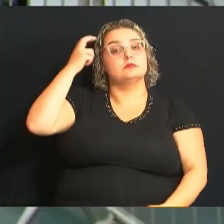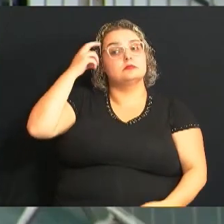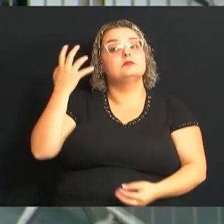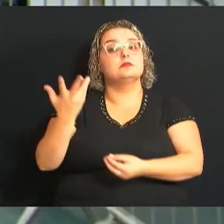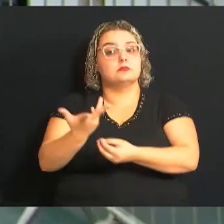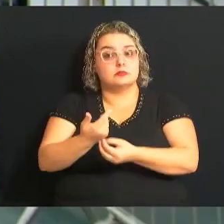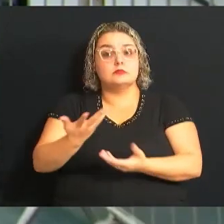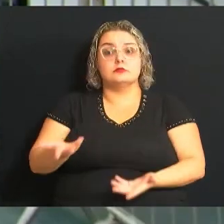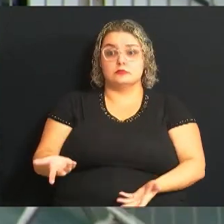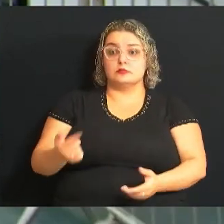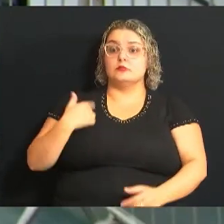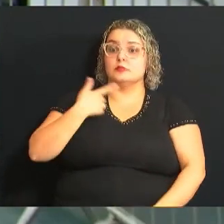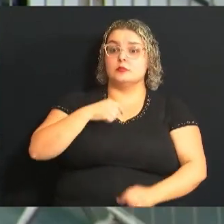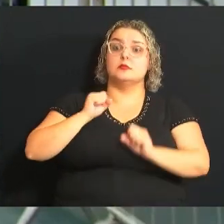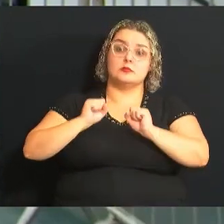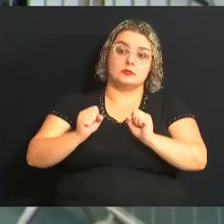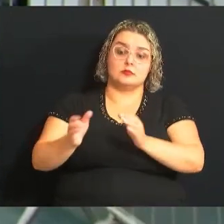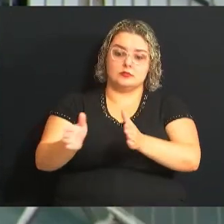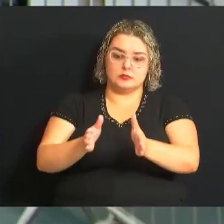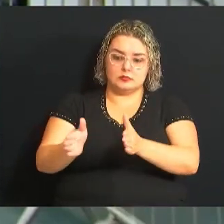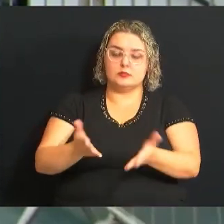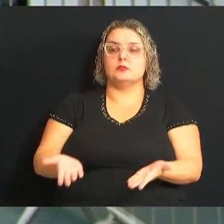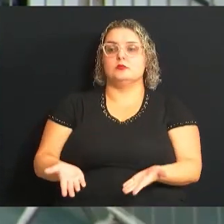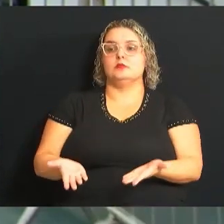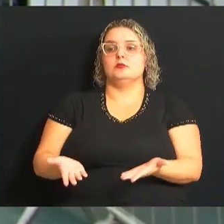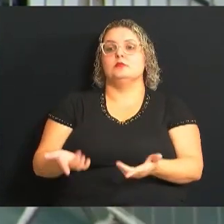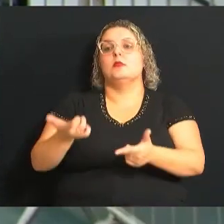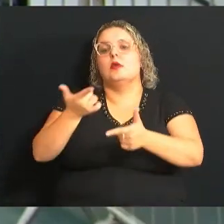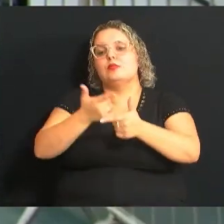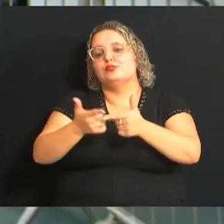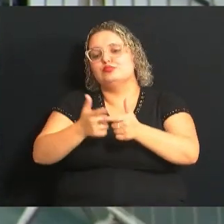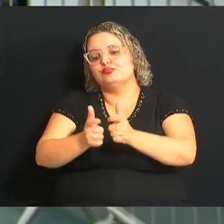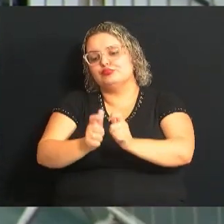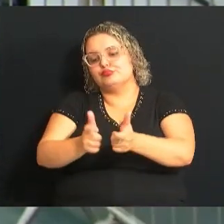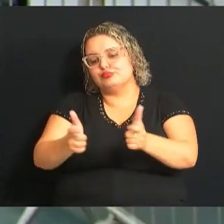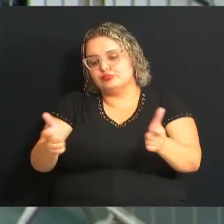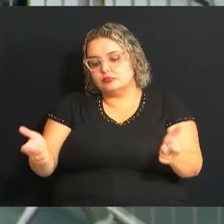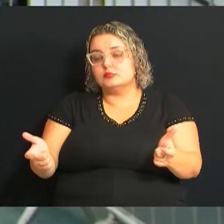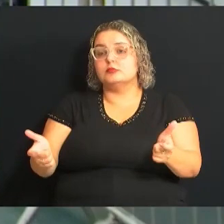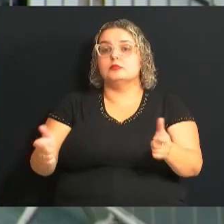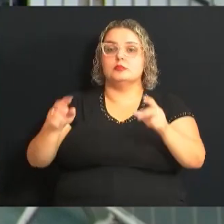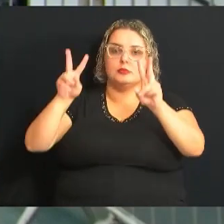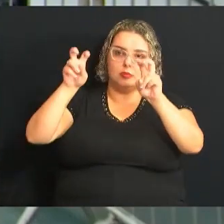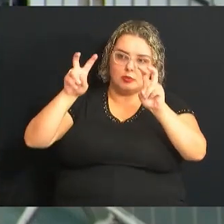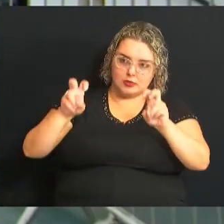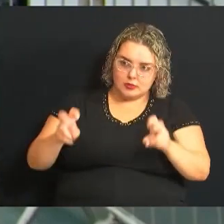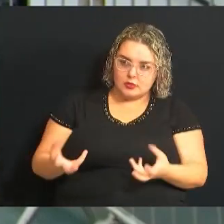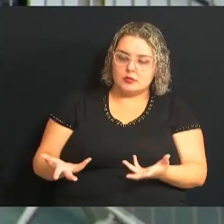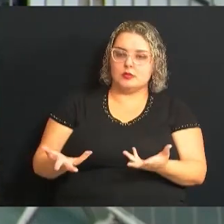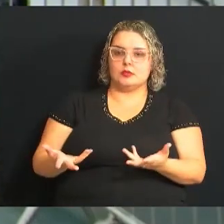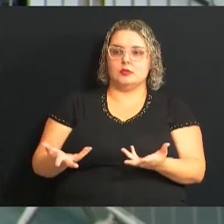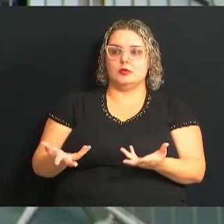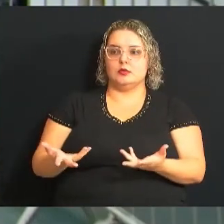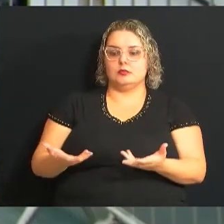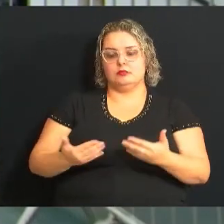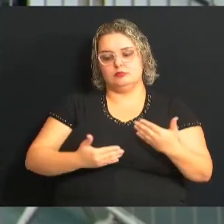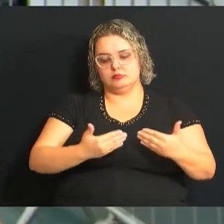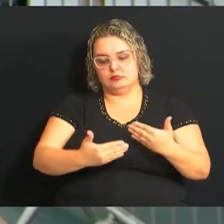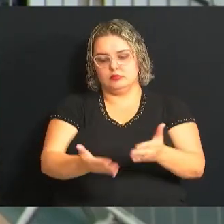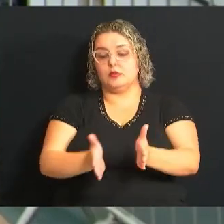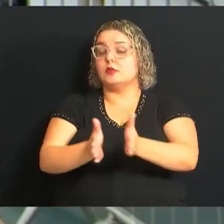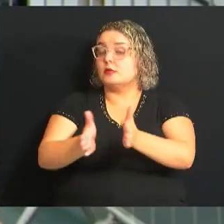Nós pudemos, nesse período, problematizar questões que, durante a pandemia,